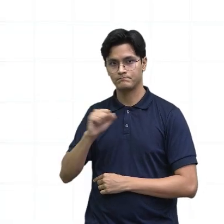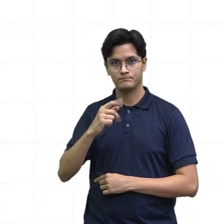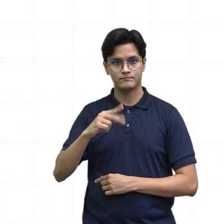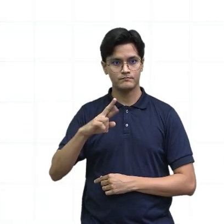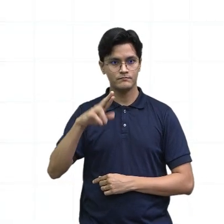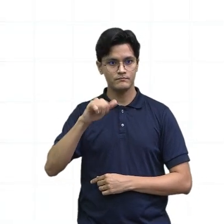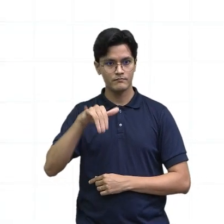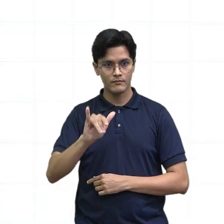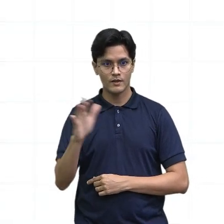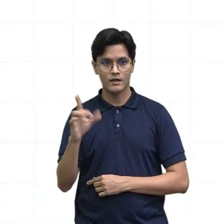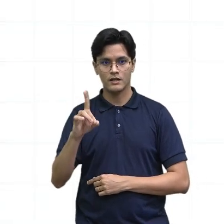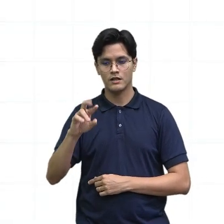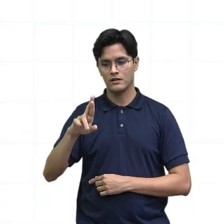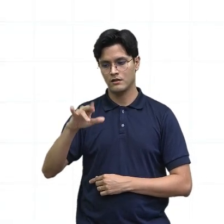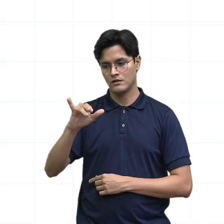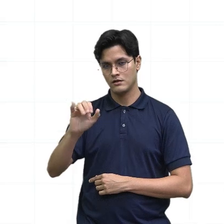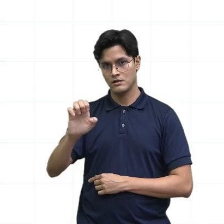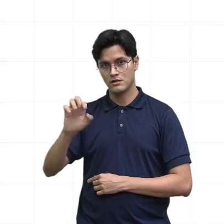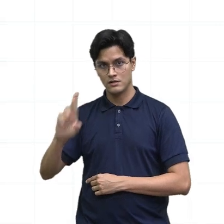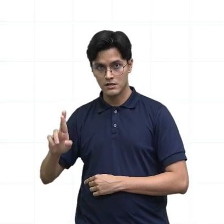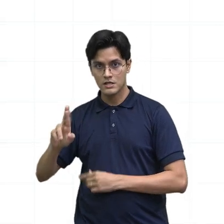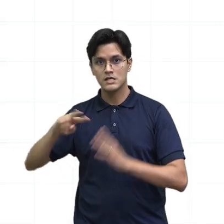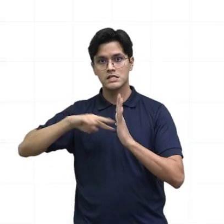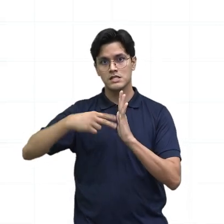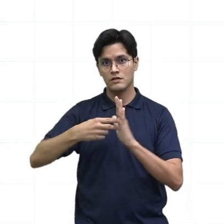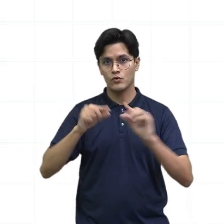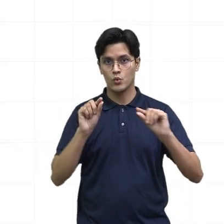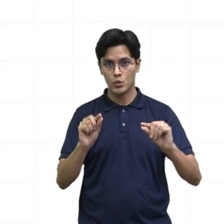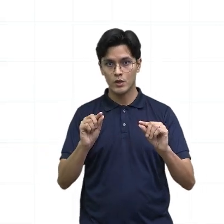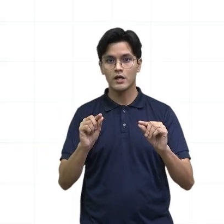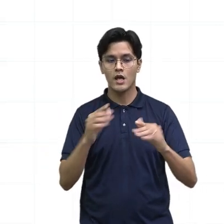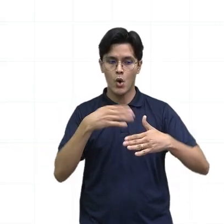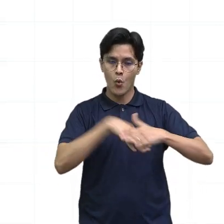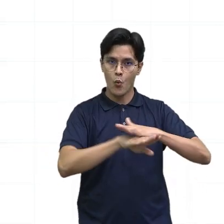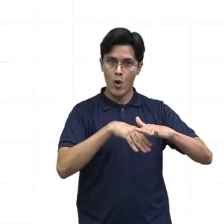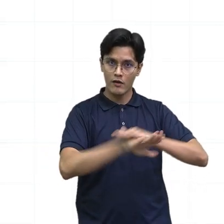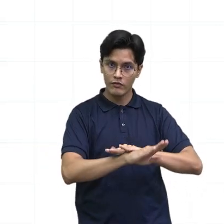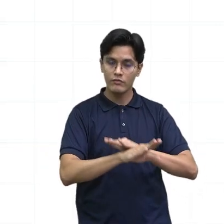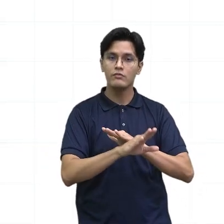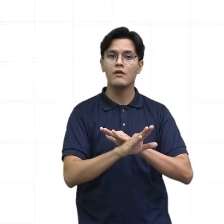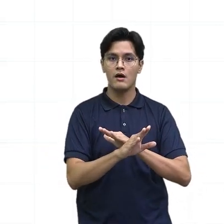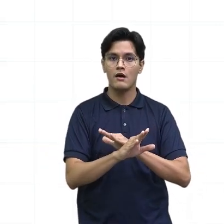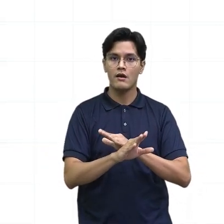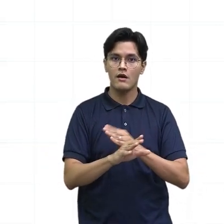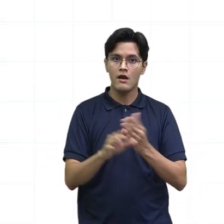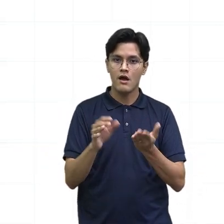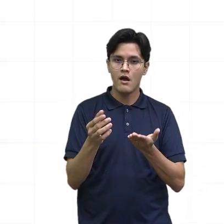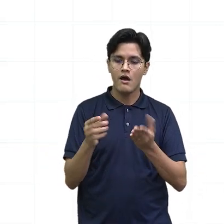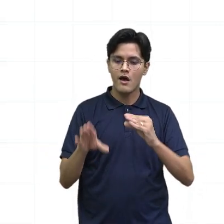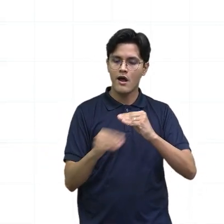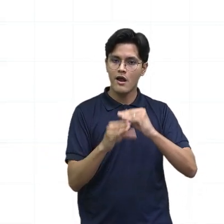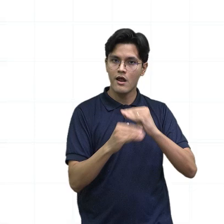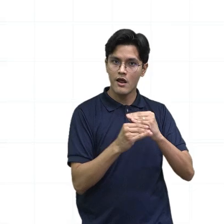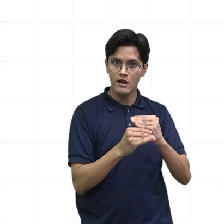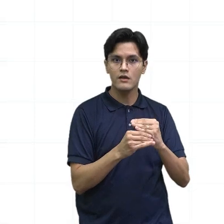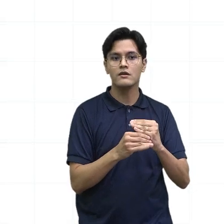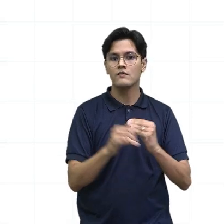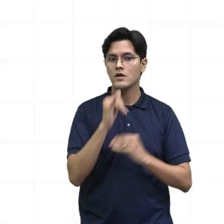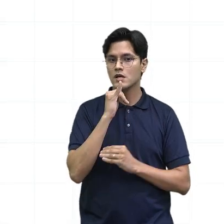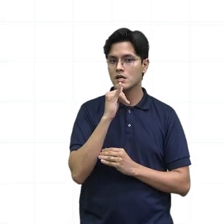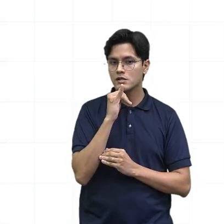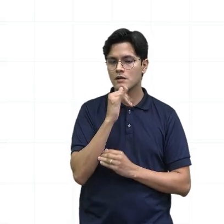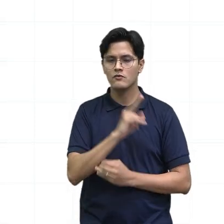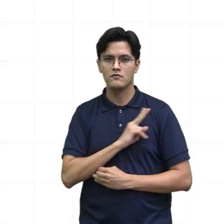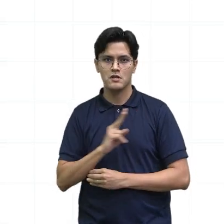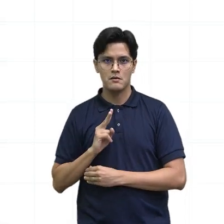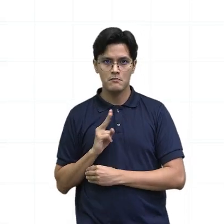aplicada para encapsulamento de aditivos, nutracêuticos, alimentos funcionais, vitaminas,